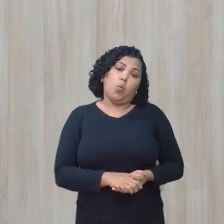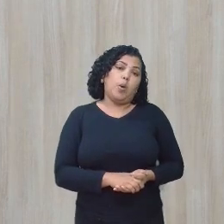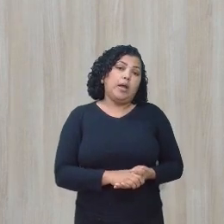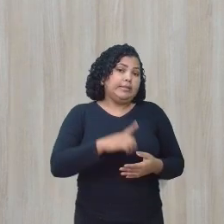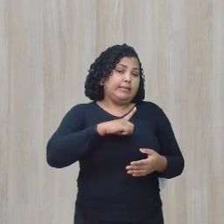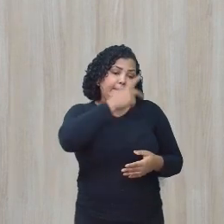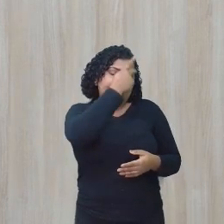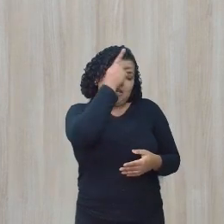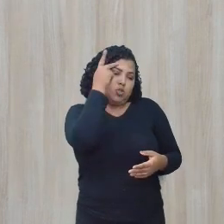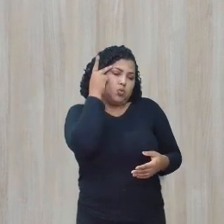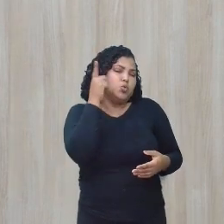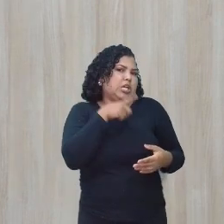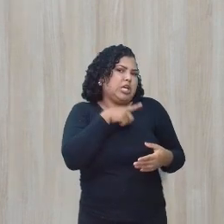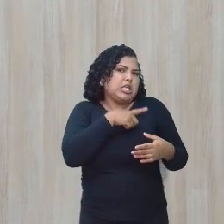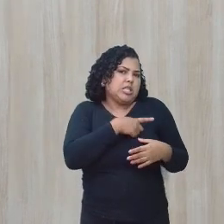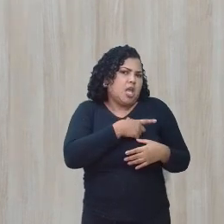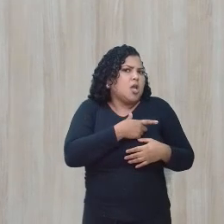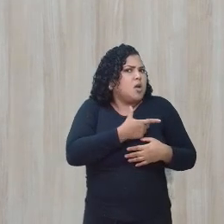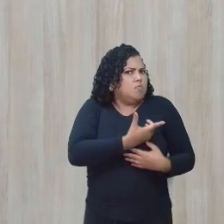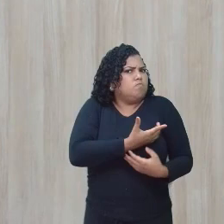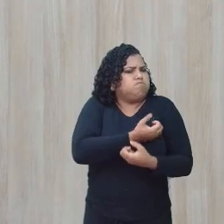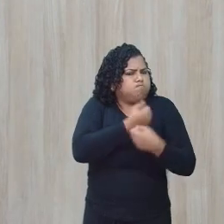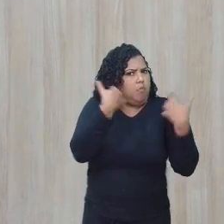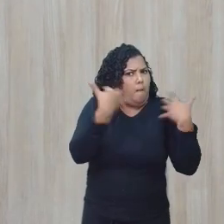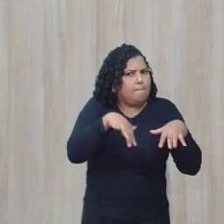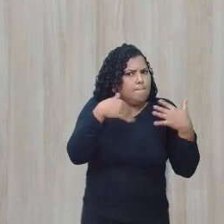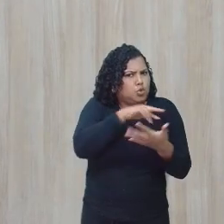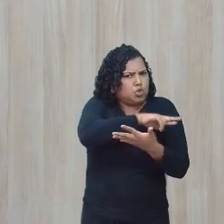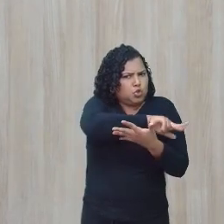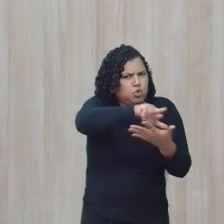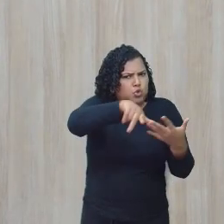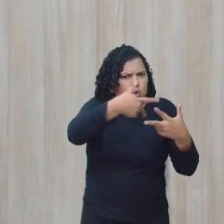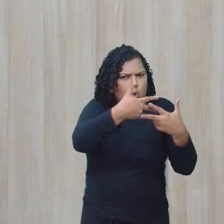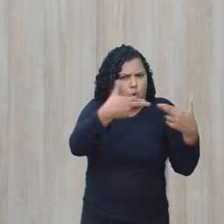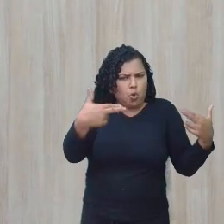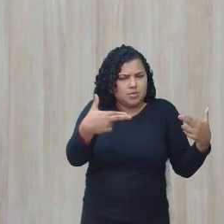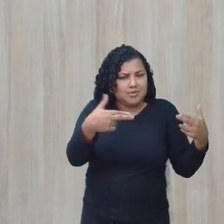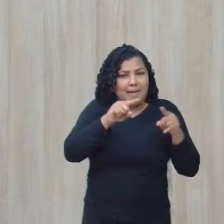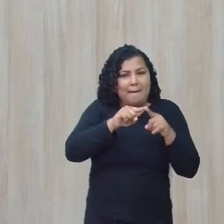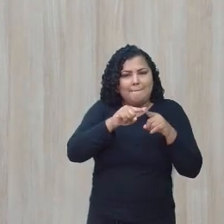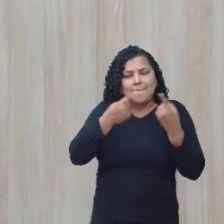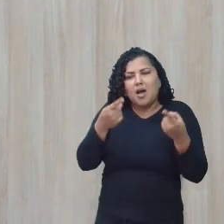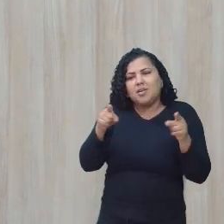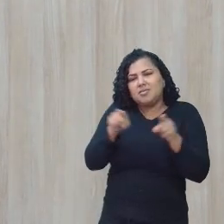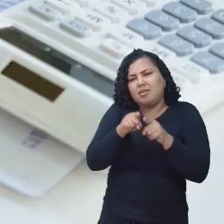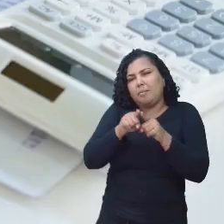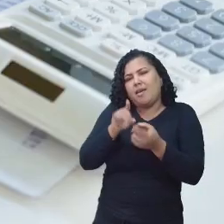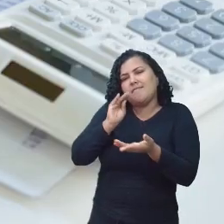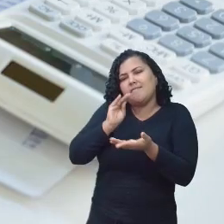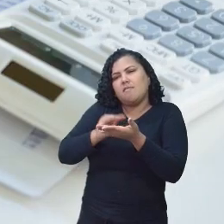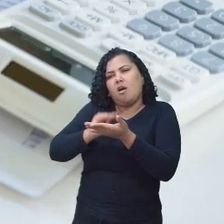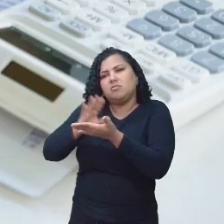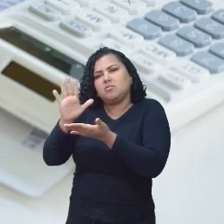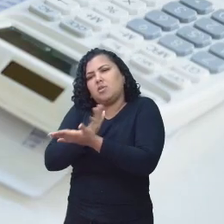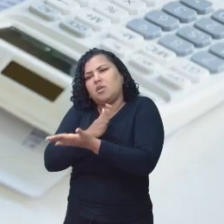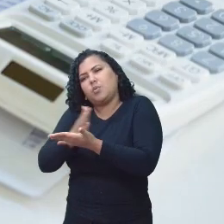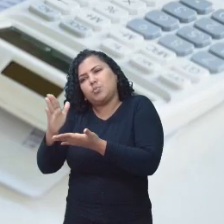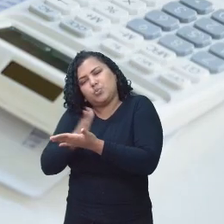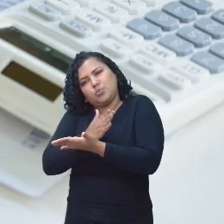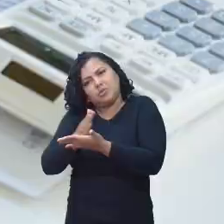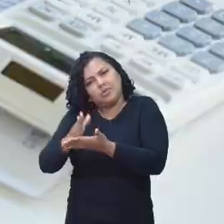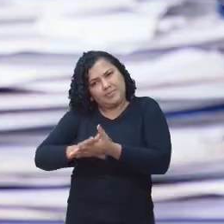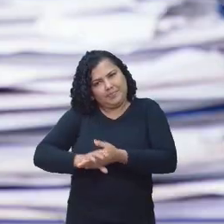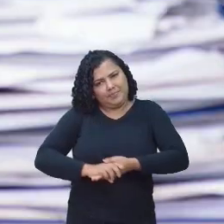mas ninguém tem o suficiente. Perceba que usamos o muitos para coisas quantificadoras em português também, ó. E muito para coisas